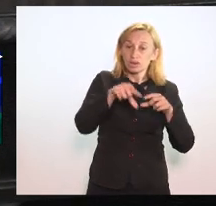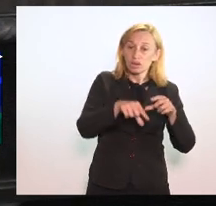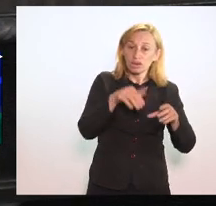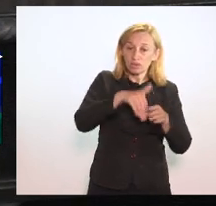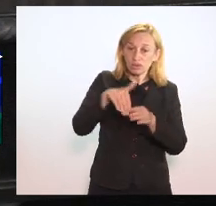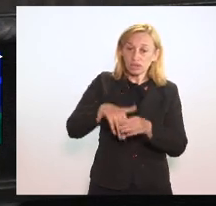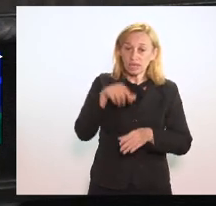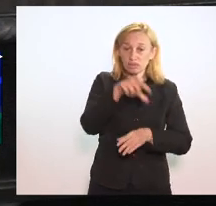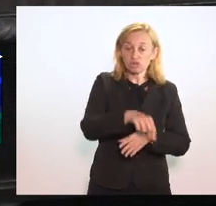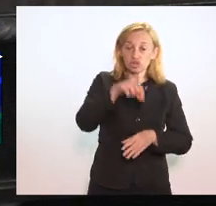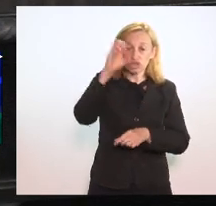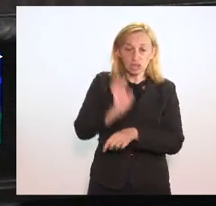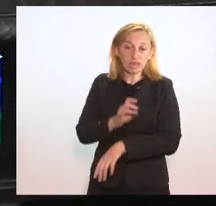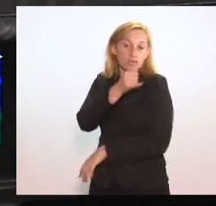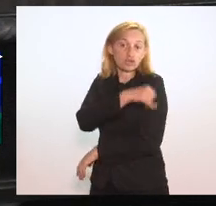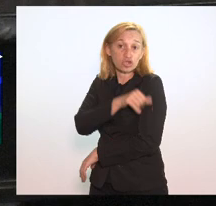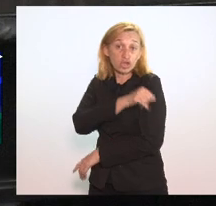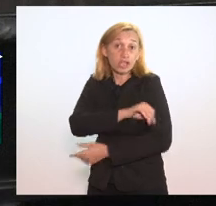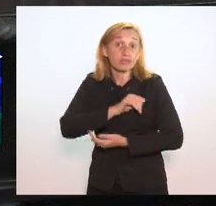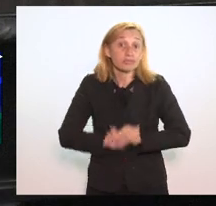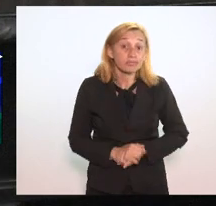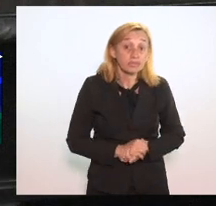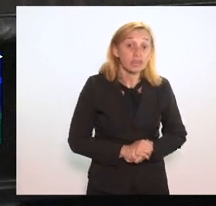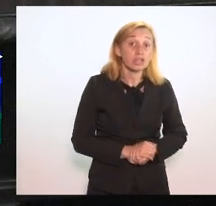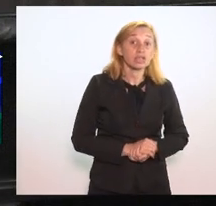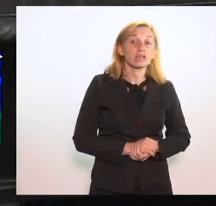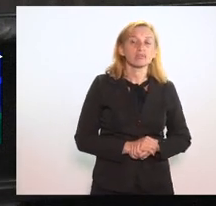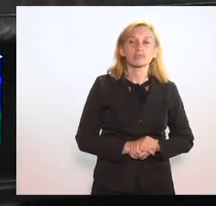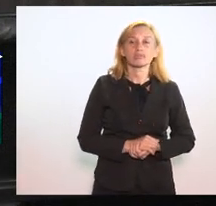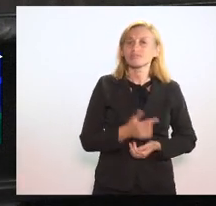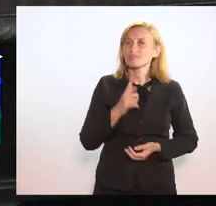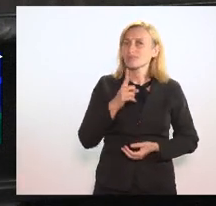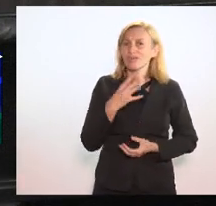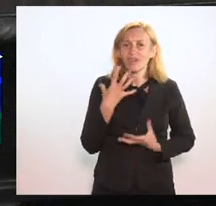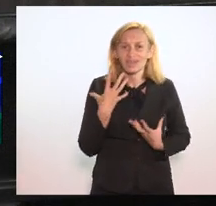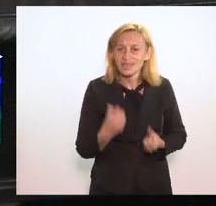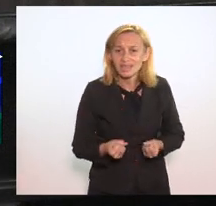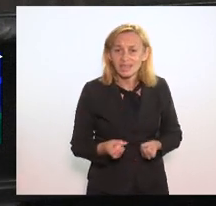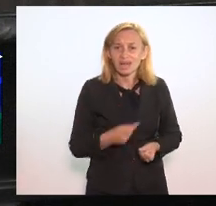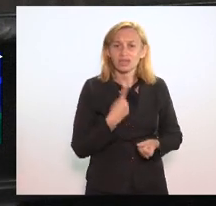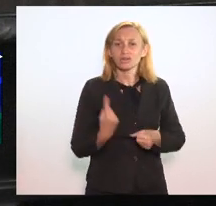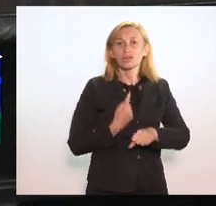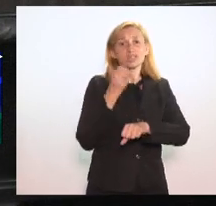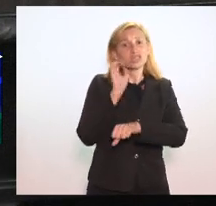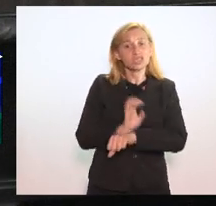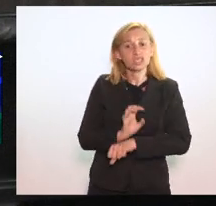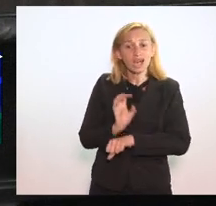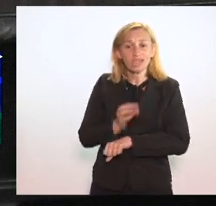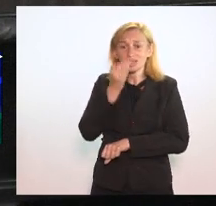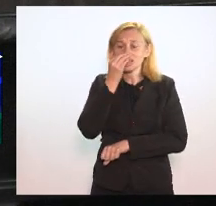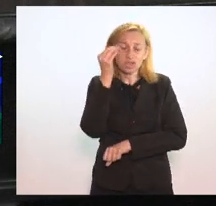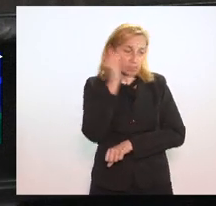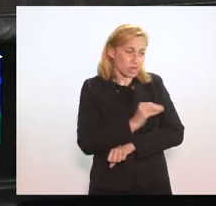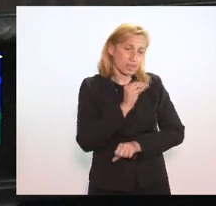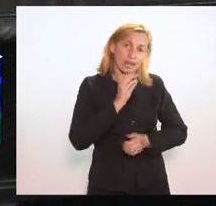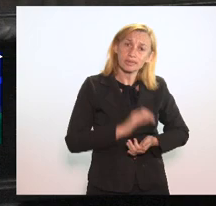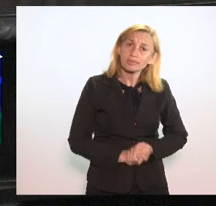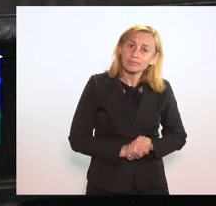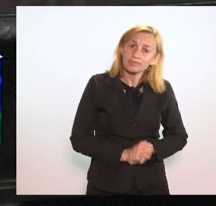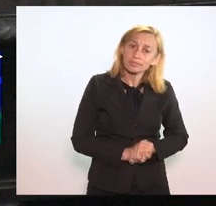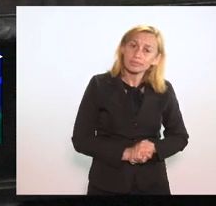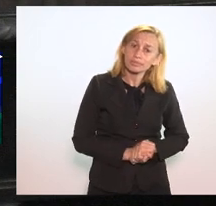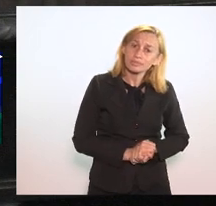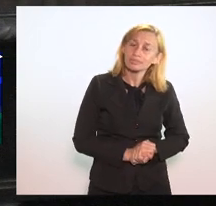Janeiro da cidade do Rio de Janeiro e também na admissível que o nosso estado seja tão maltratado